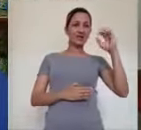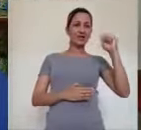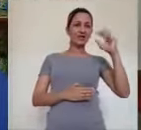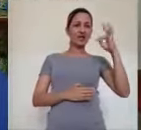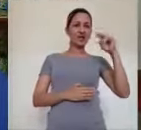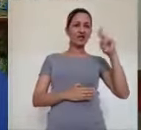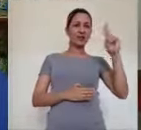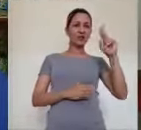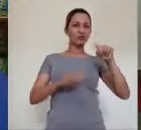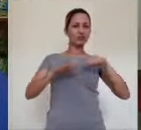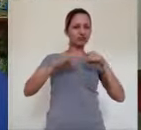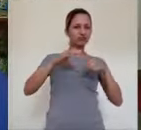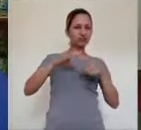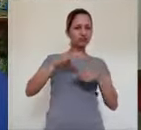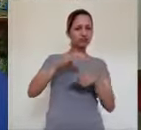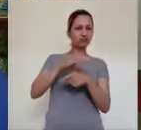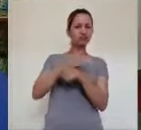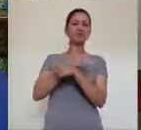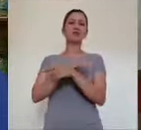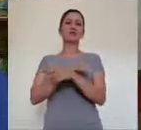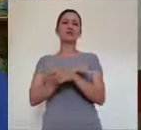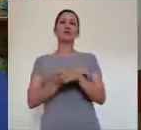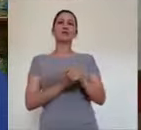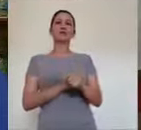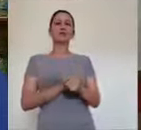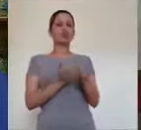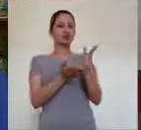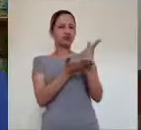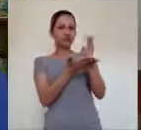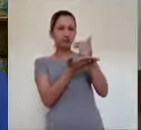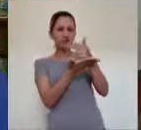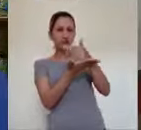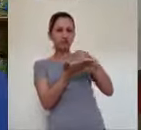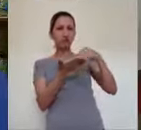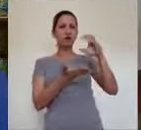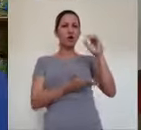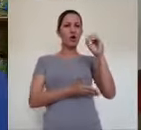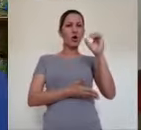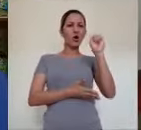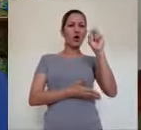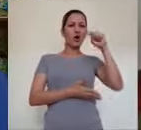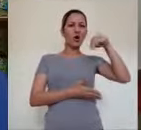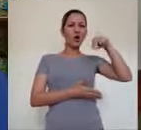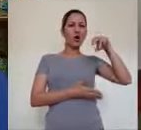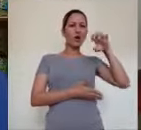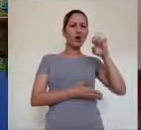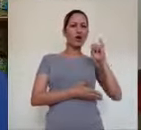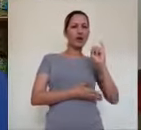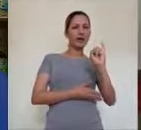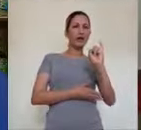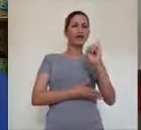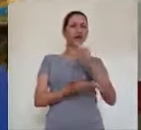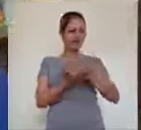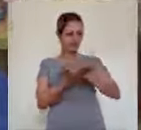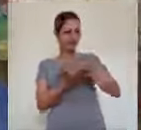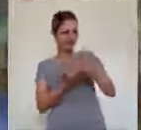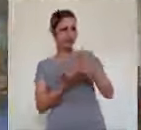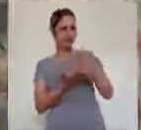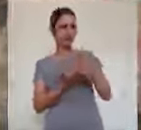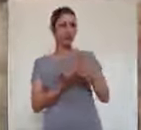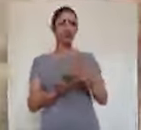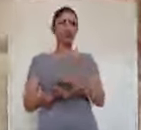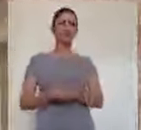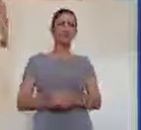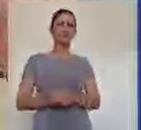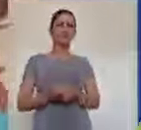pego essa lute ilustrações de osney da editora moderna vamos começar